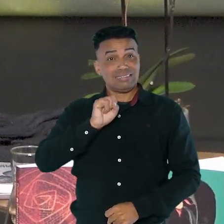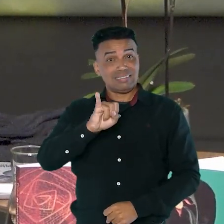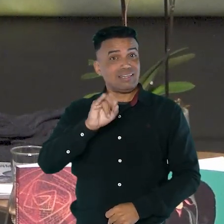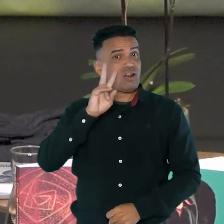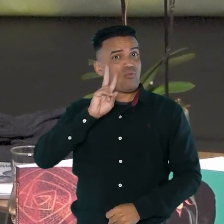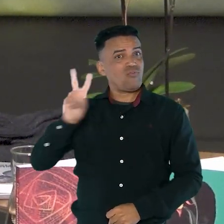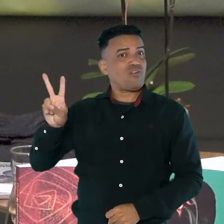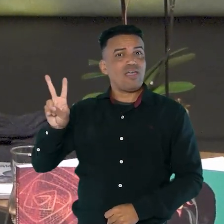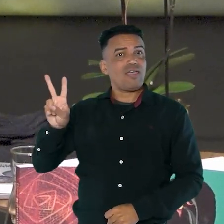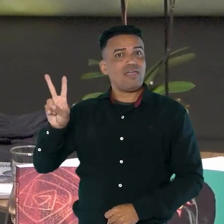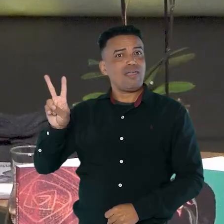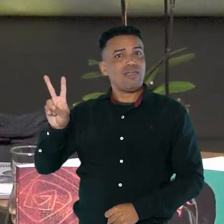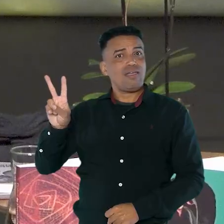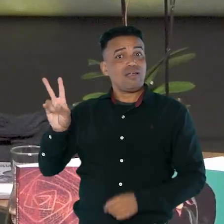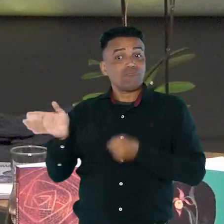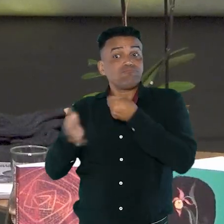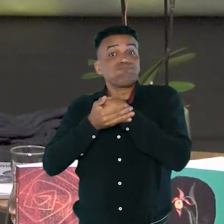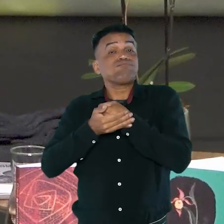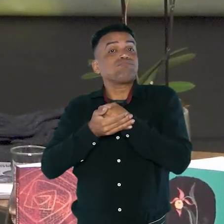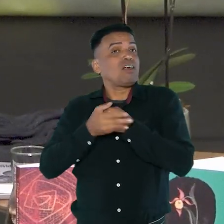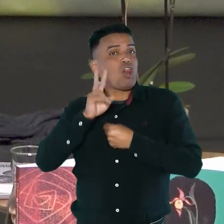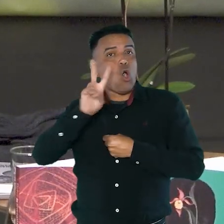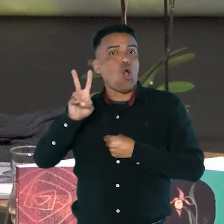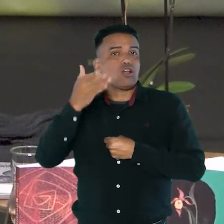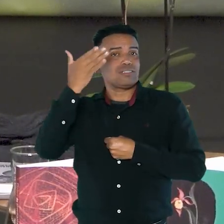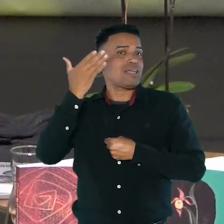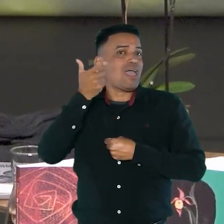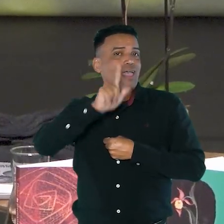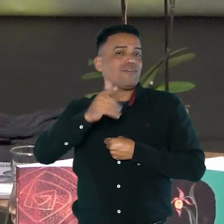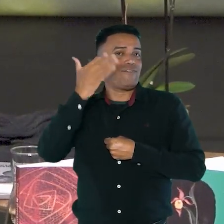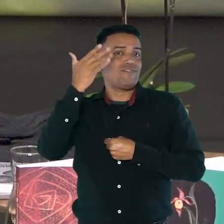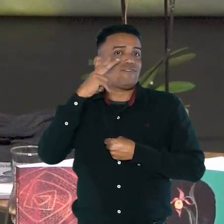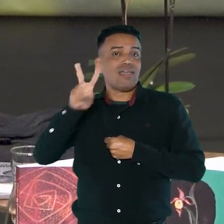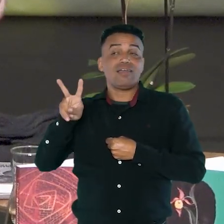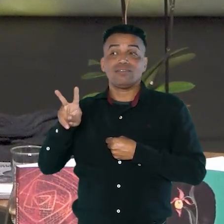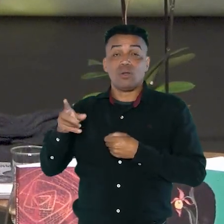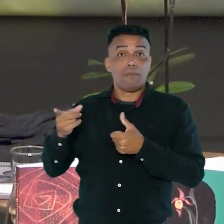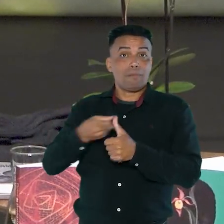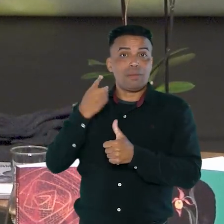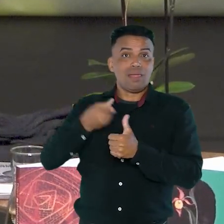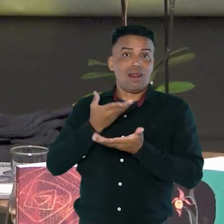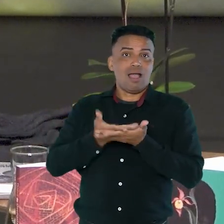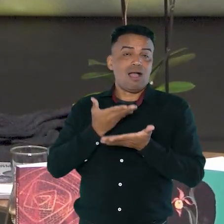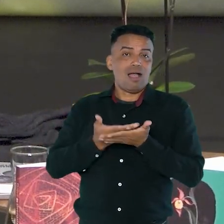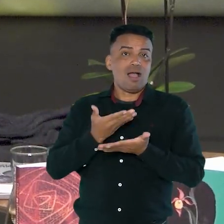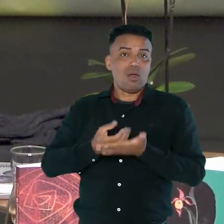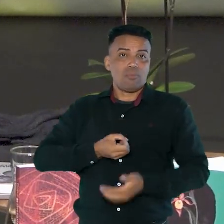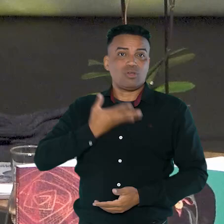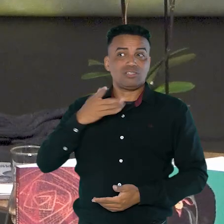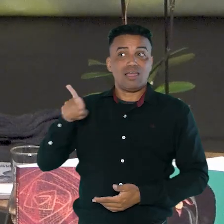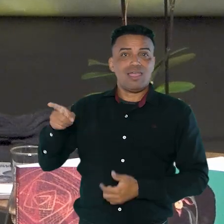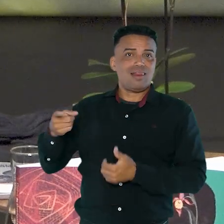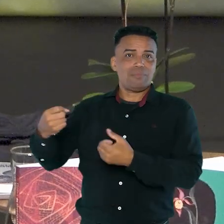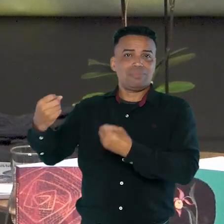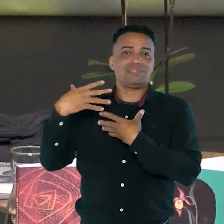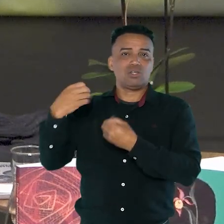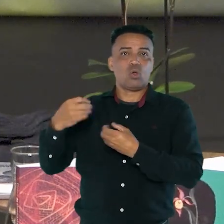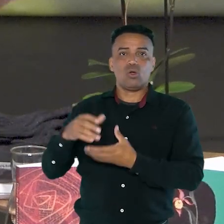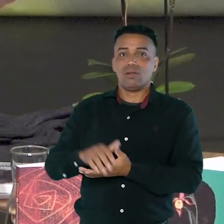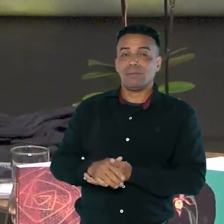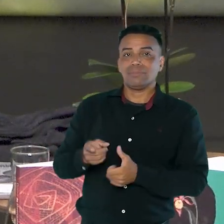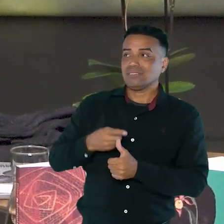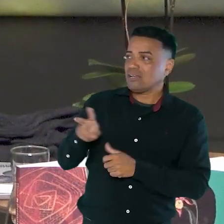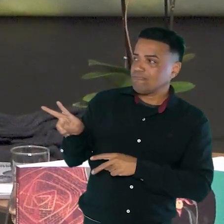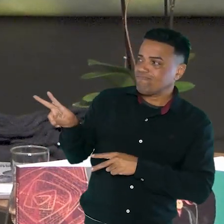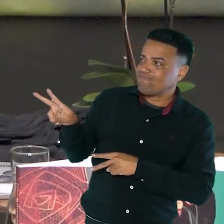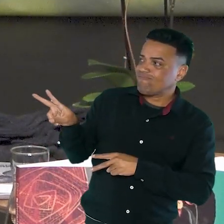você não consegue enxergar o que não pode ser visto? Então a minha primeira aula de poesia foi alguém que nunca leu um livro, que é